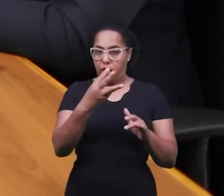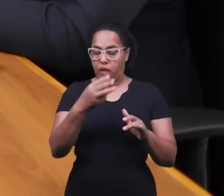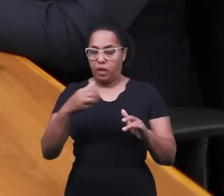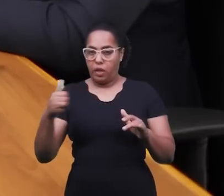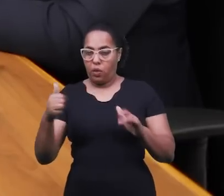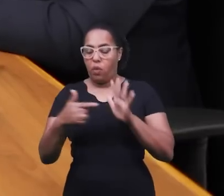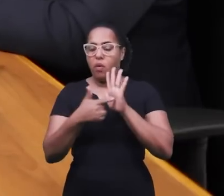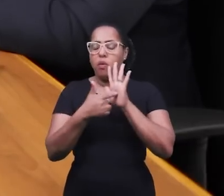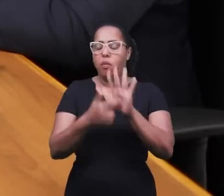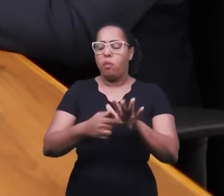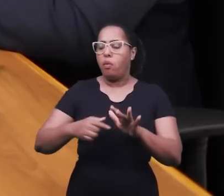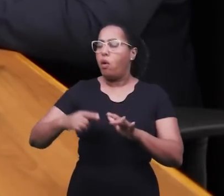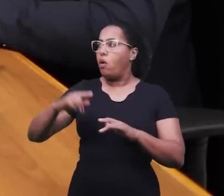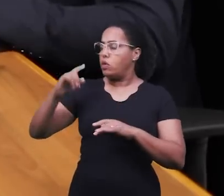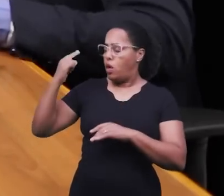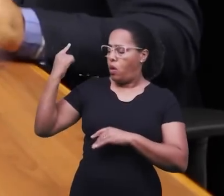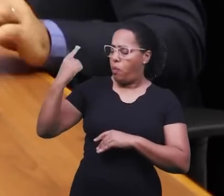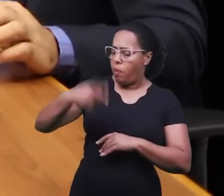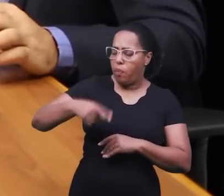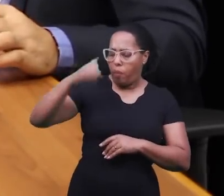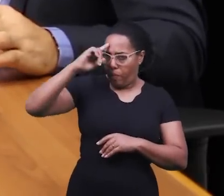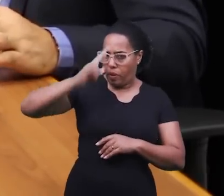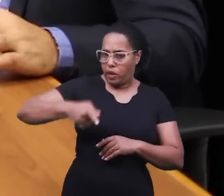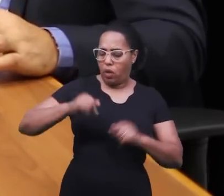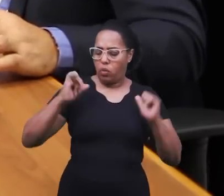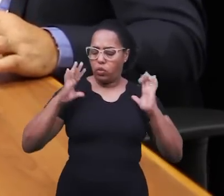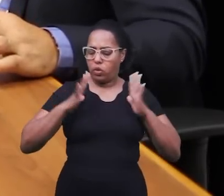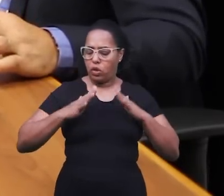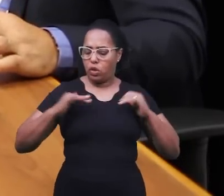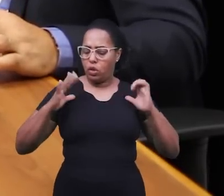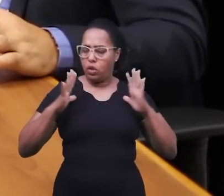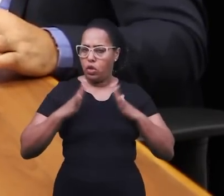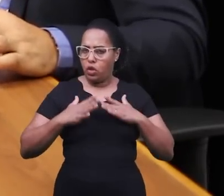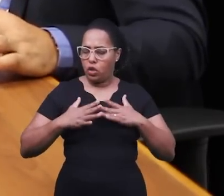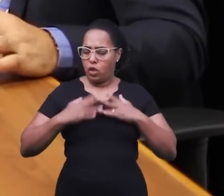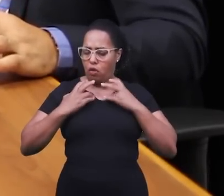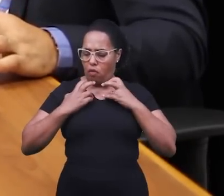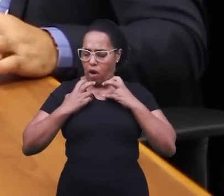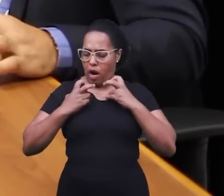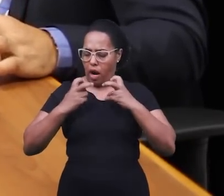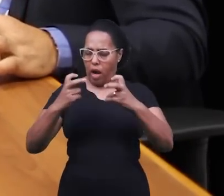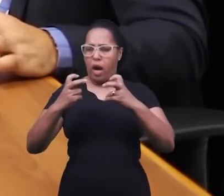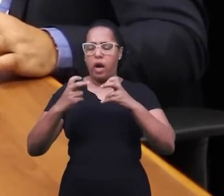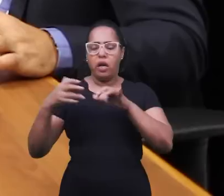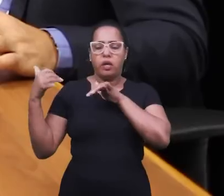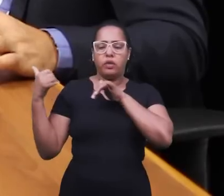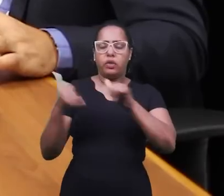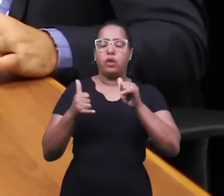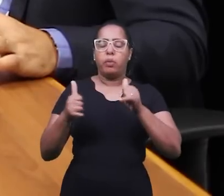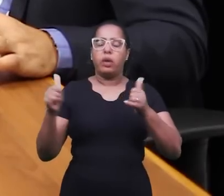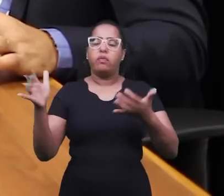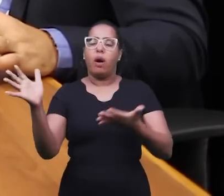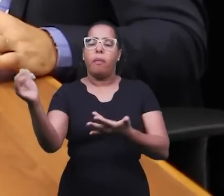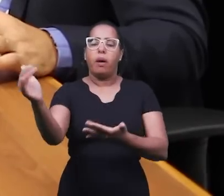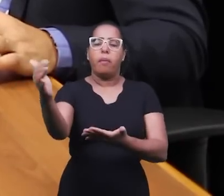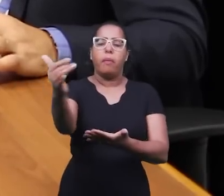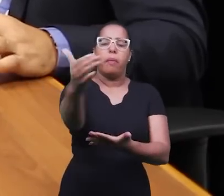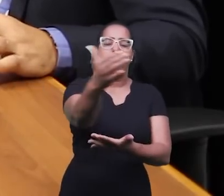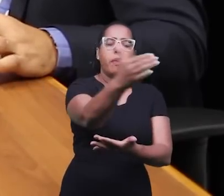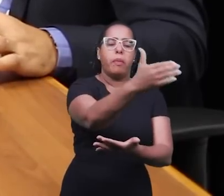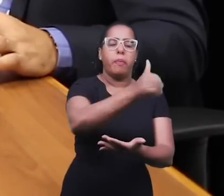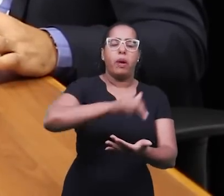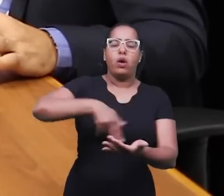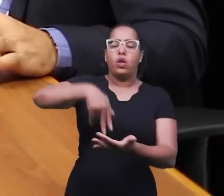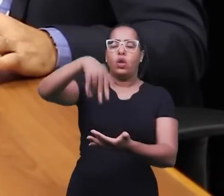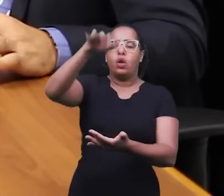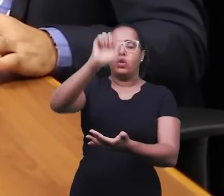ele enviará os seus anjos com rijo clamor de trombetas, né? Os quais ajuntarão os seus escolhidos desde os